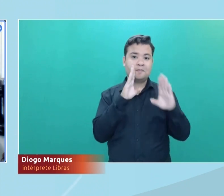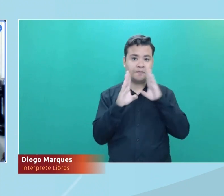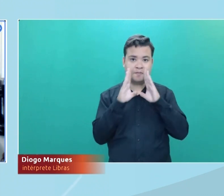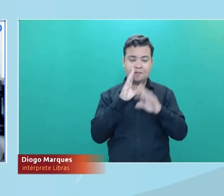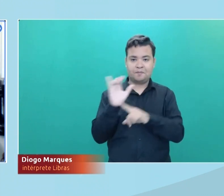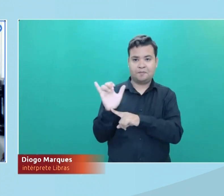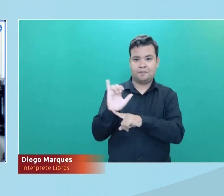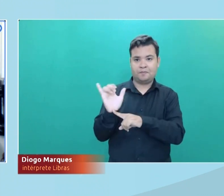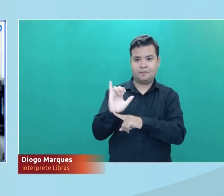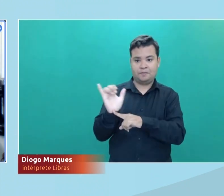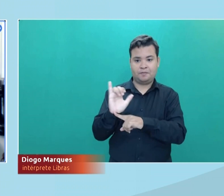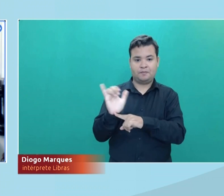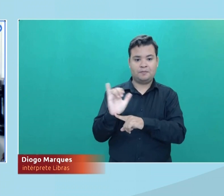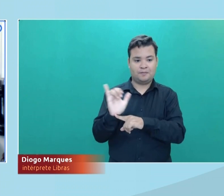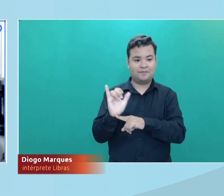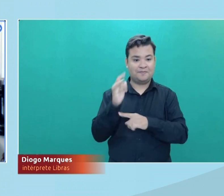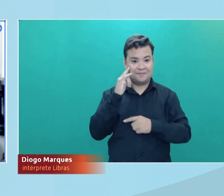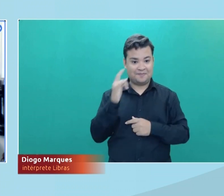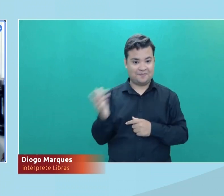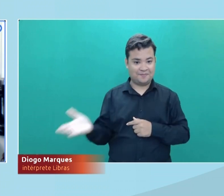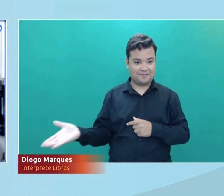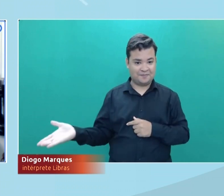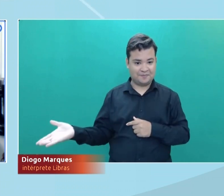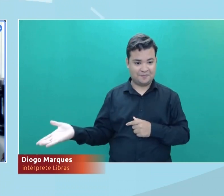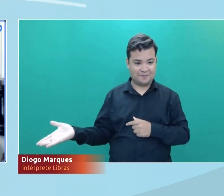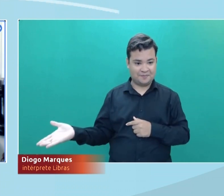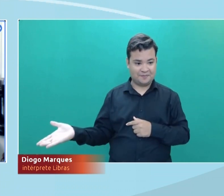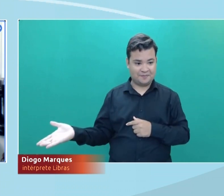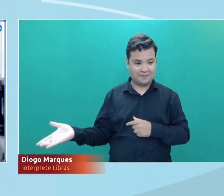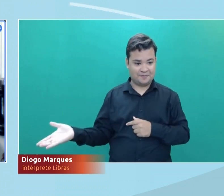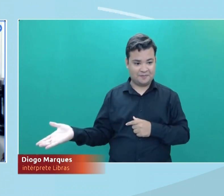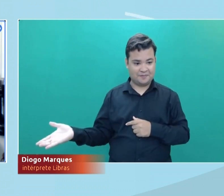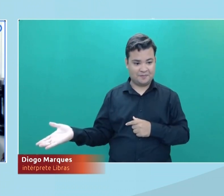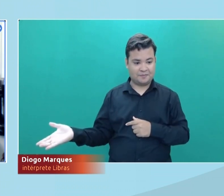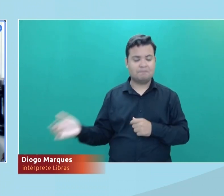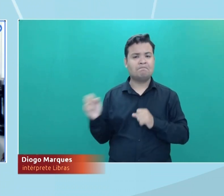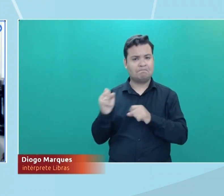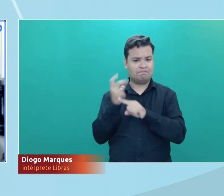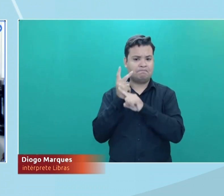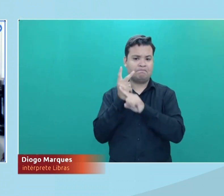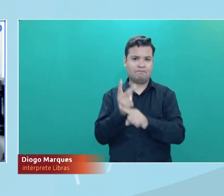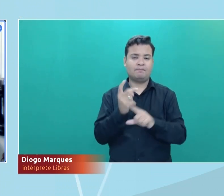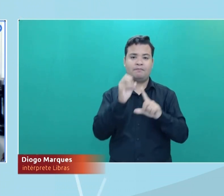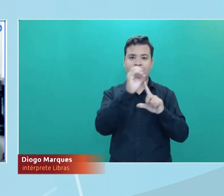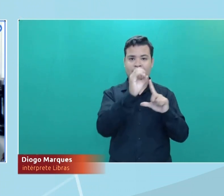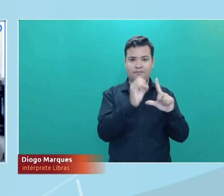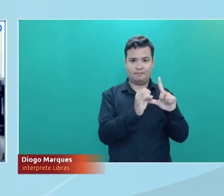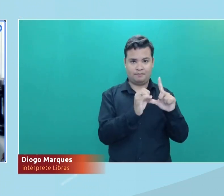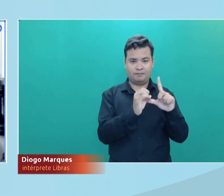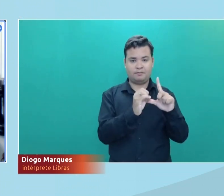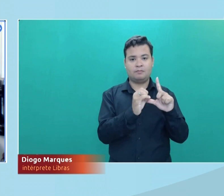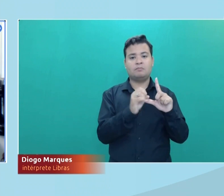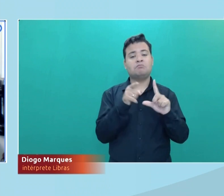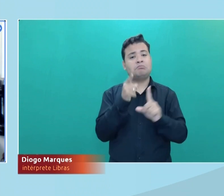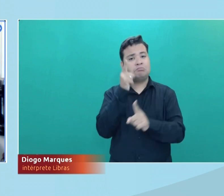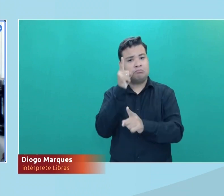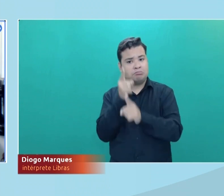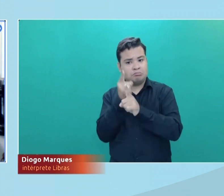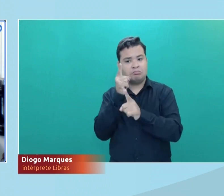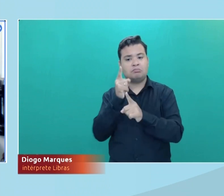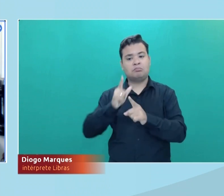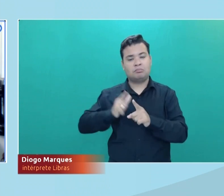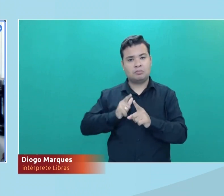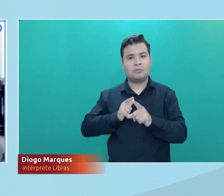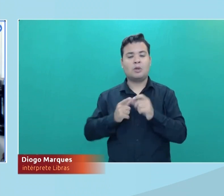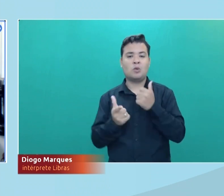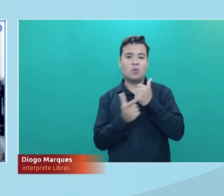YouTube. Tá vendo aqui embaixo, ó? Só procurar em qualquer uma dessas redes por TV UFG. Encontrar a gente, curtir,